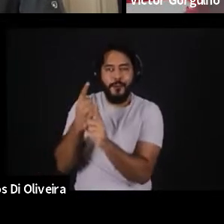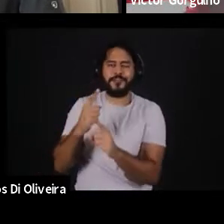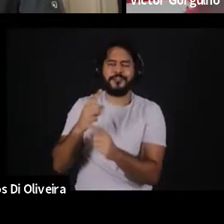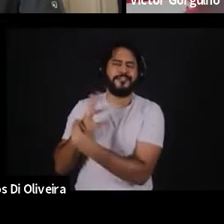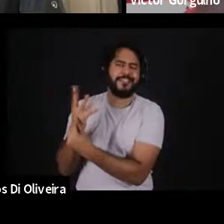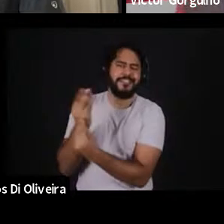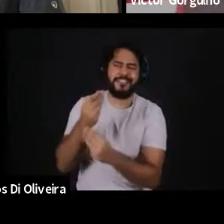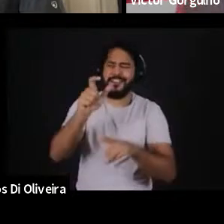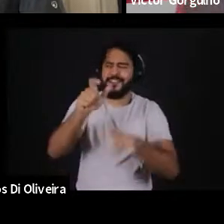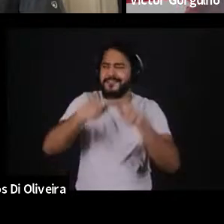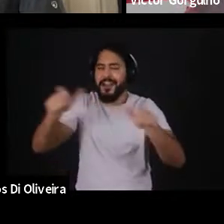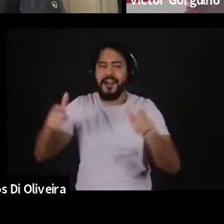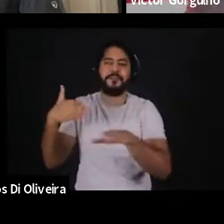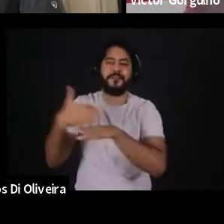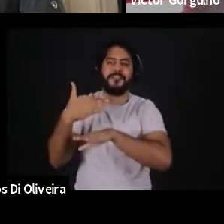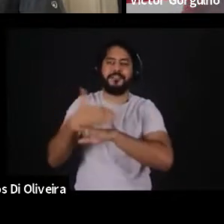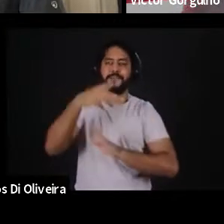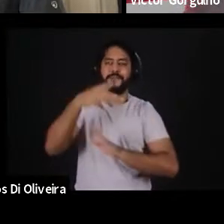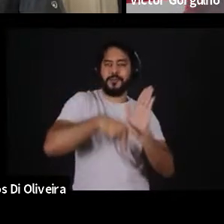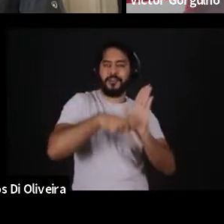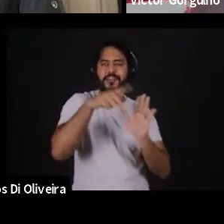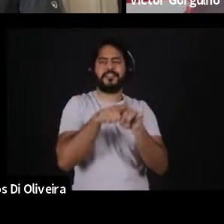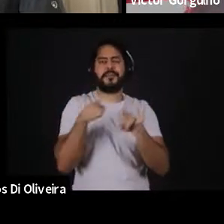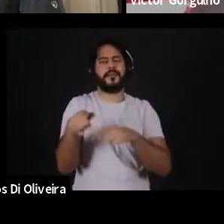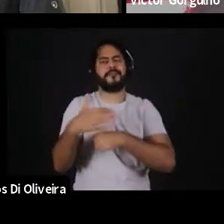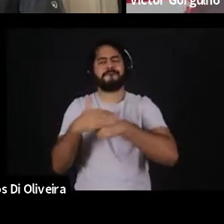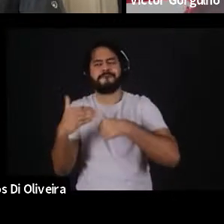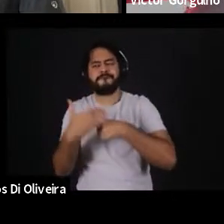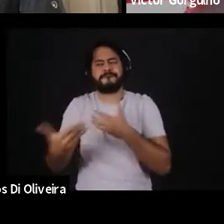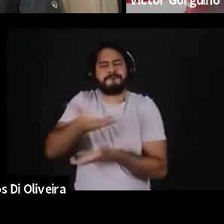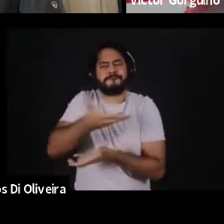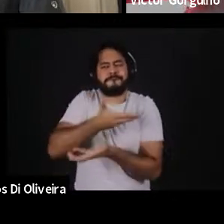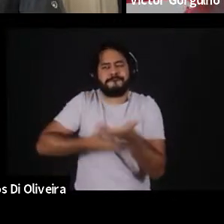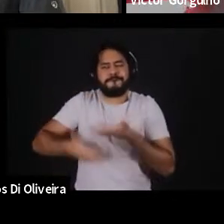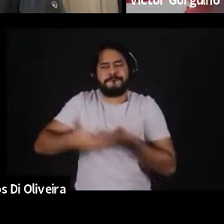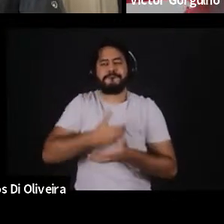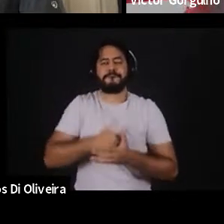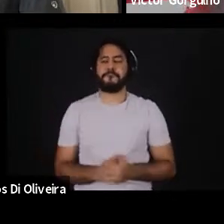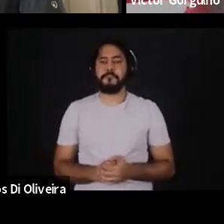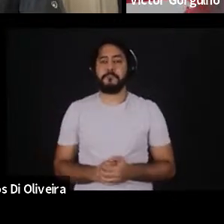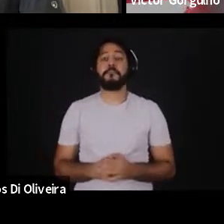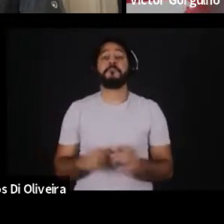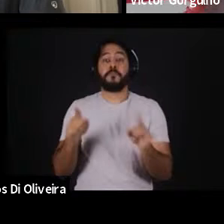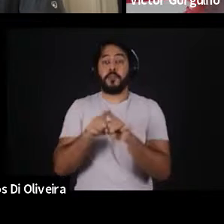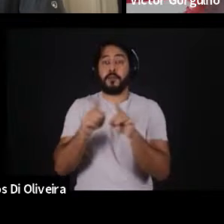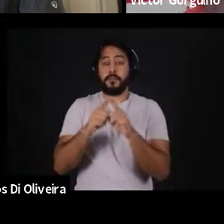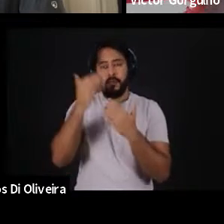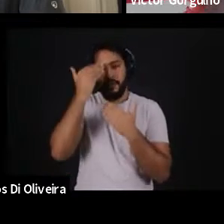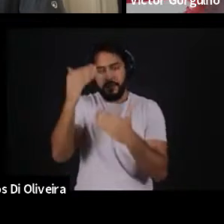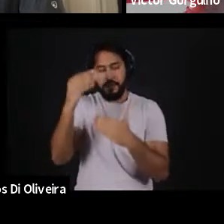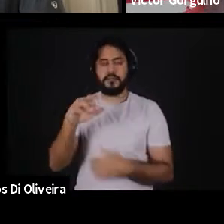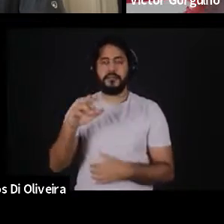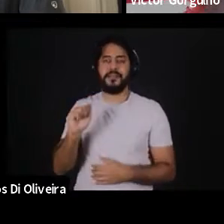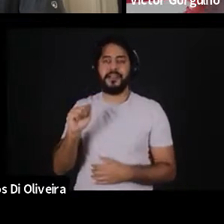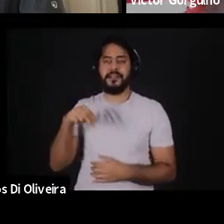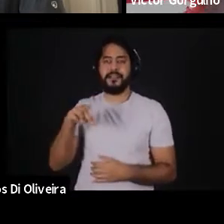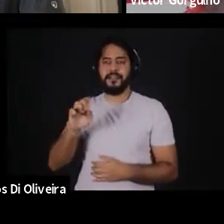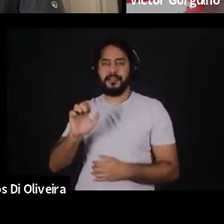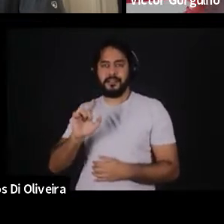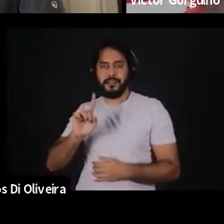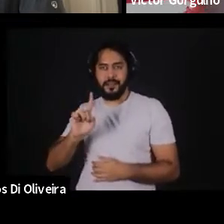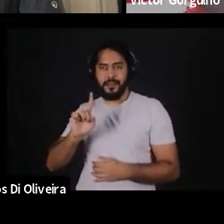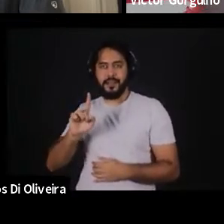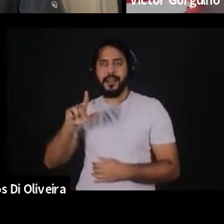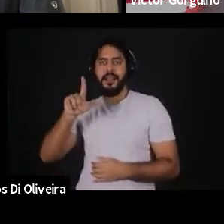e pelo carinho e generosidade durante todo o processo. E que também queria agradecer muito ao André Lepec por ter